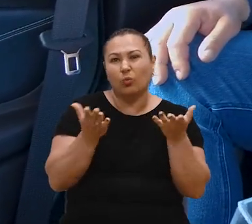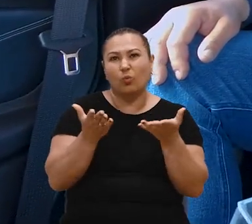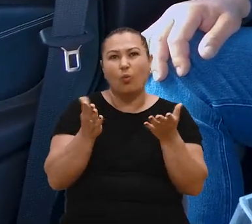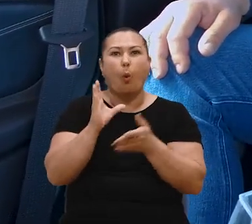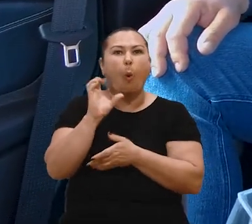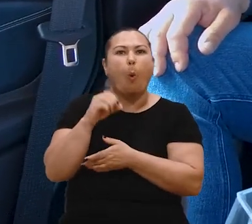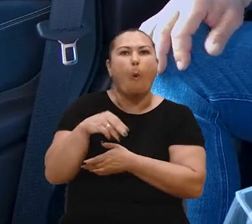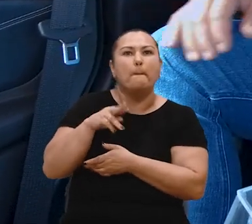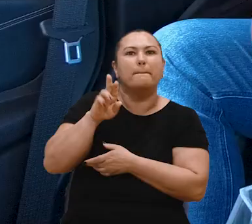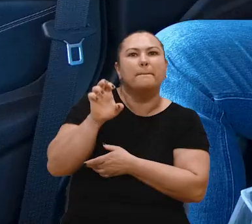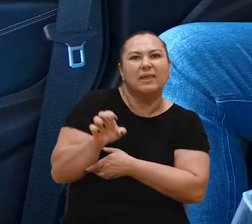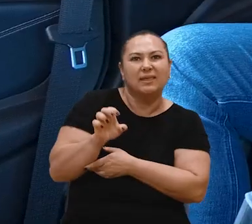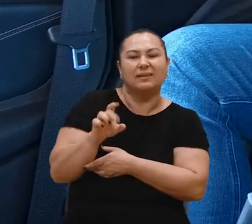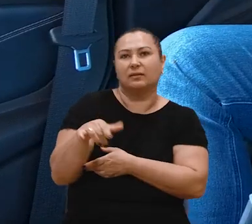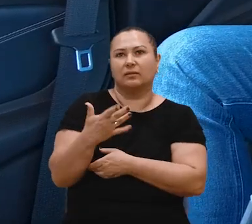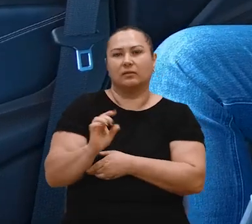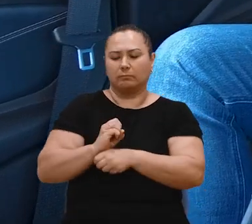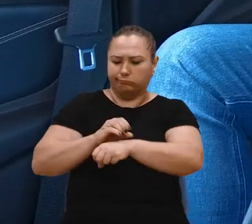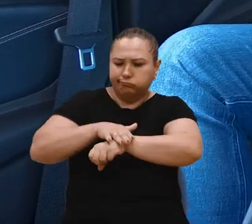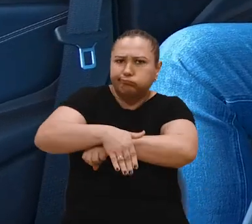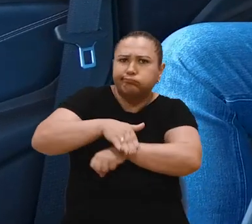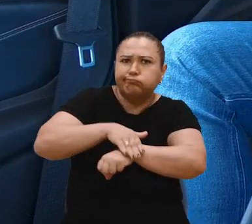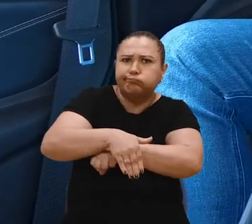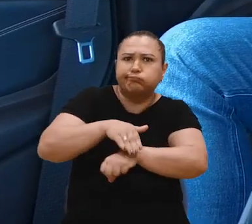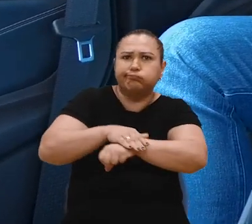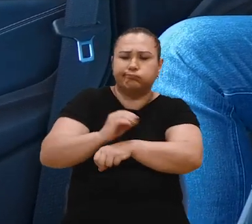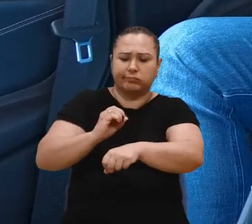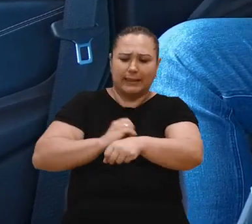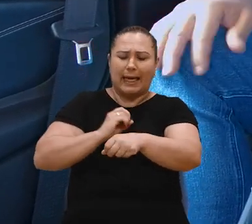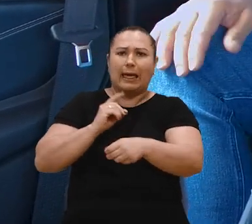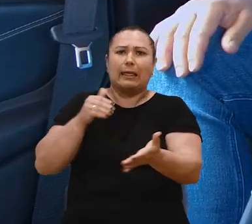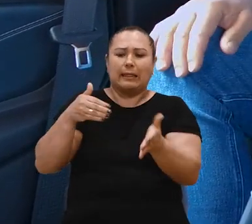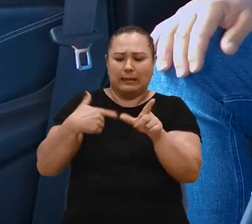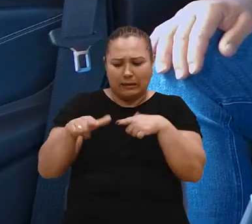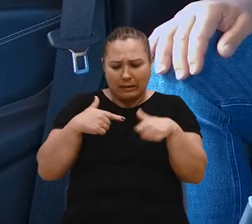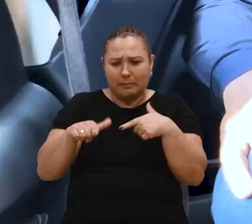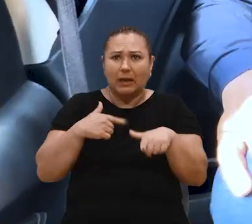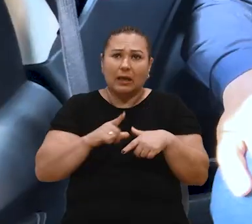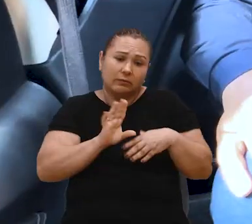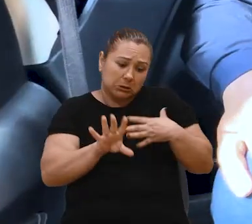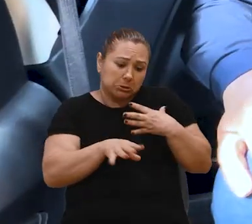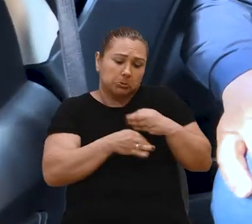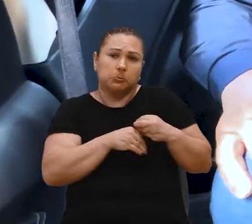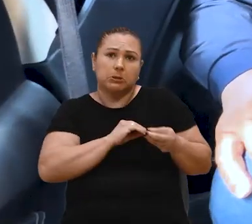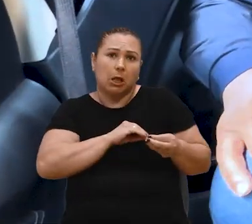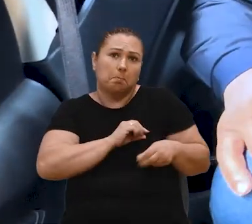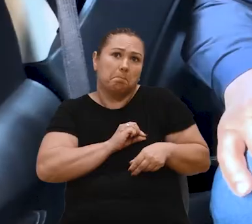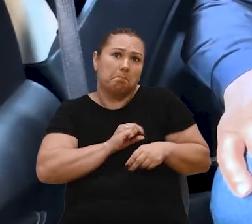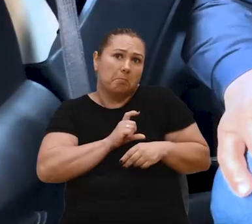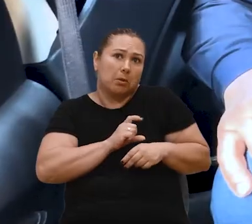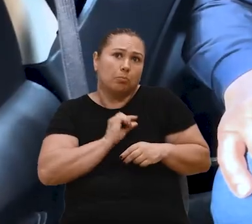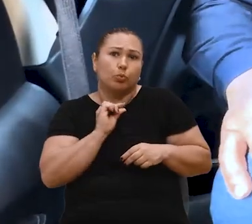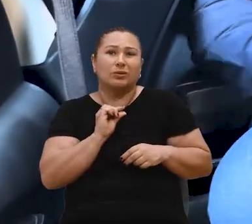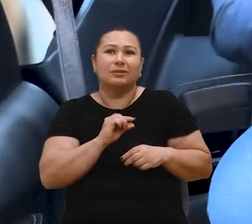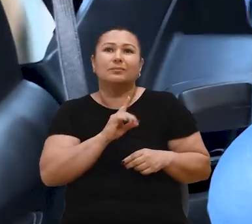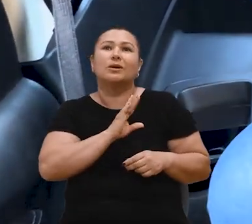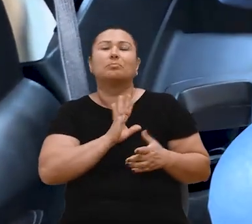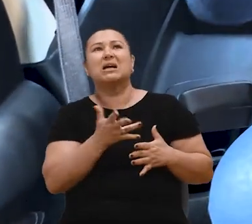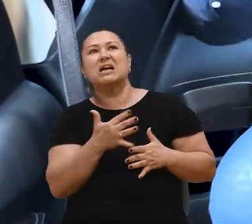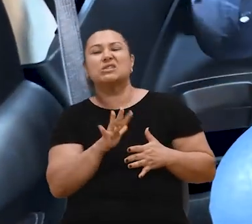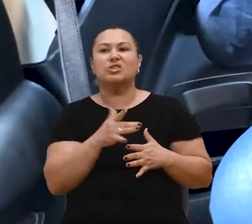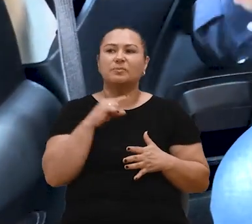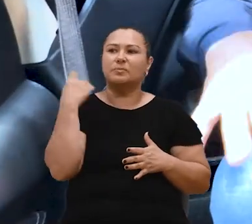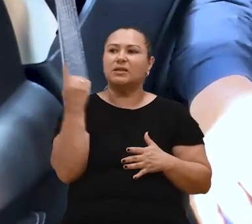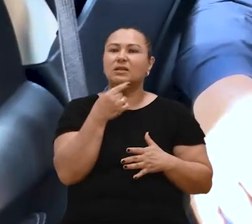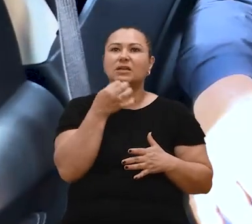muita hora extra, né? A gente trabalhava até meia-noite, puxando gente e tal, então eu ganhava um pouquinho mais. Mas na época, o salário médio em